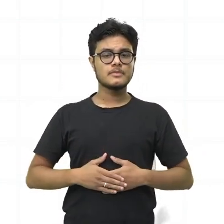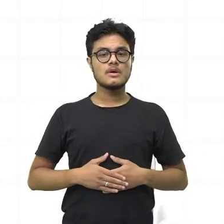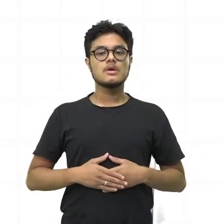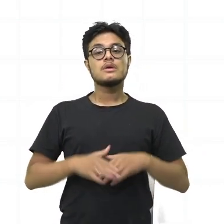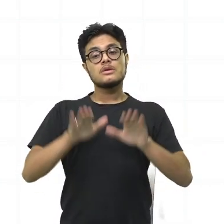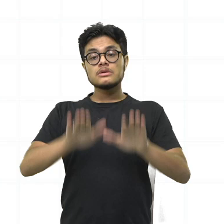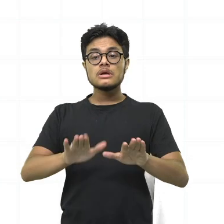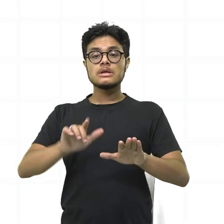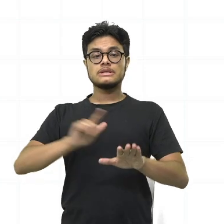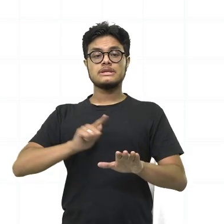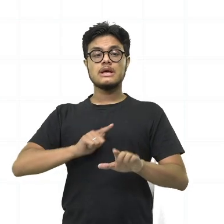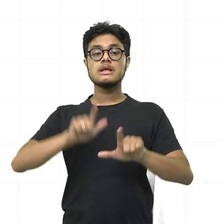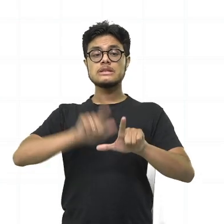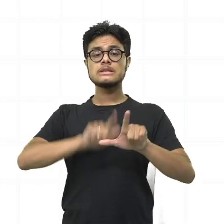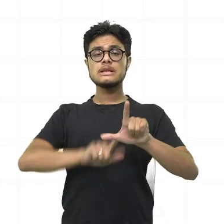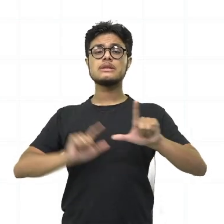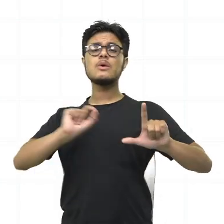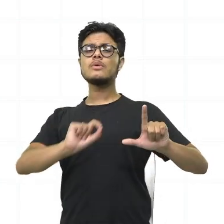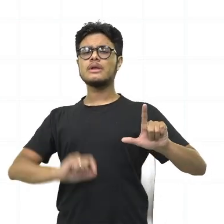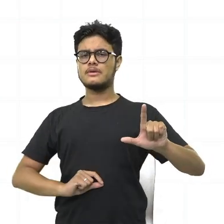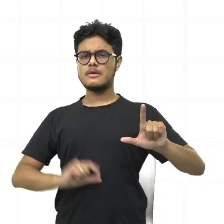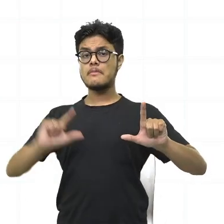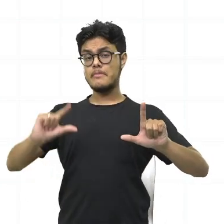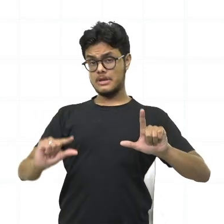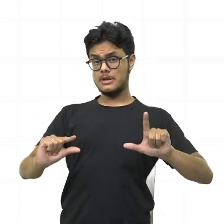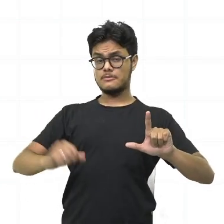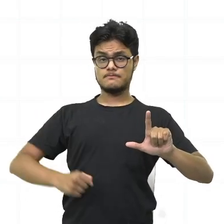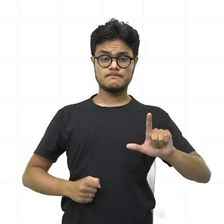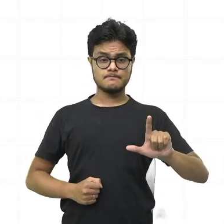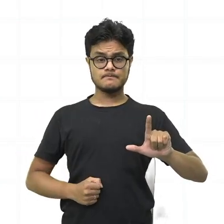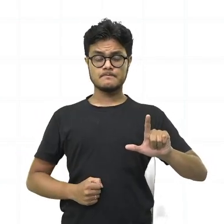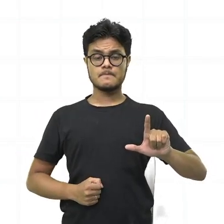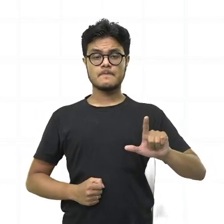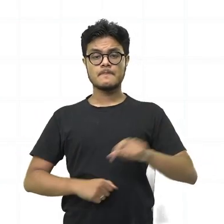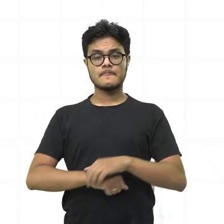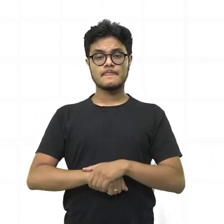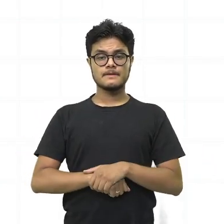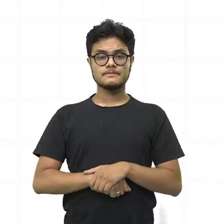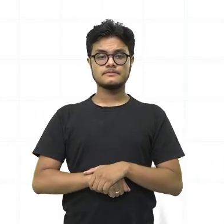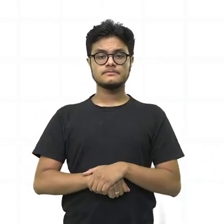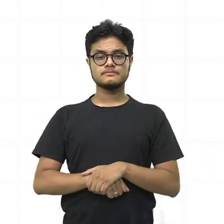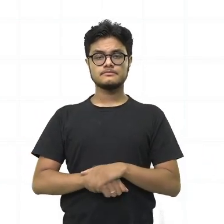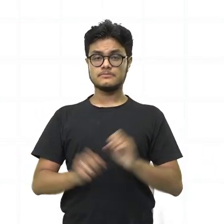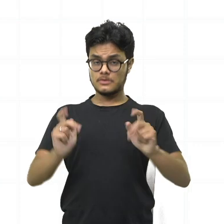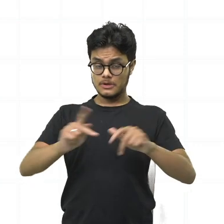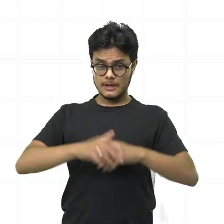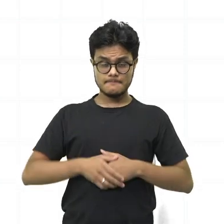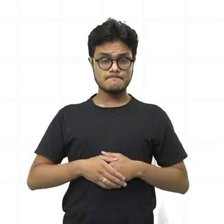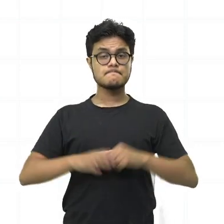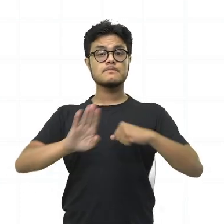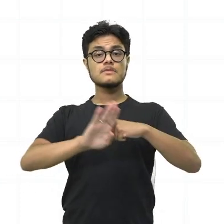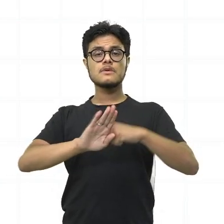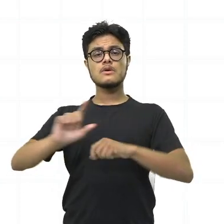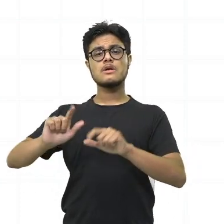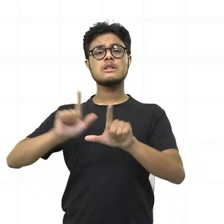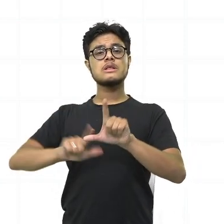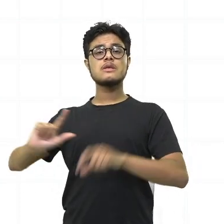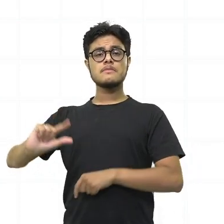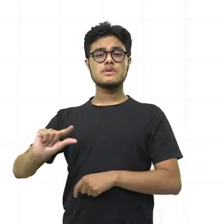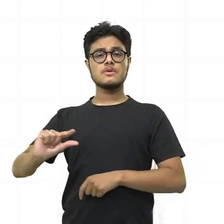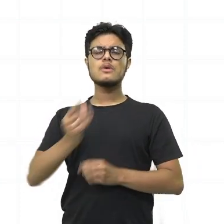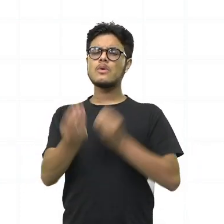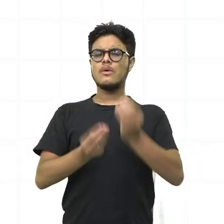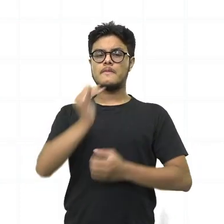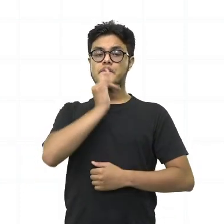Costuma vir em letra minúscula, certo? O substantivo comum, então, ele vem em letra minúscula. Por